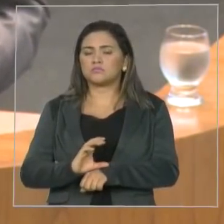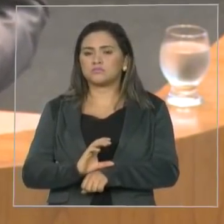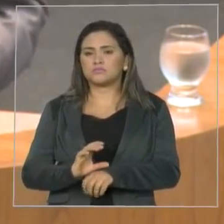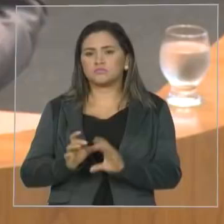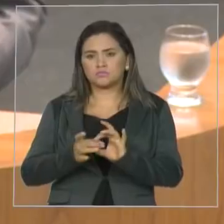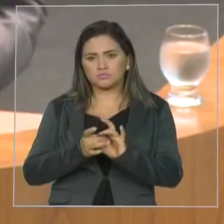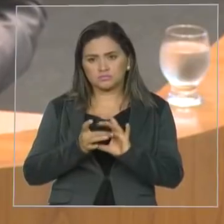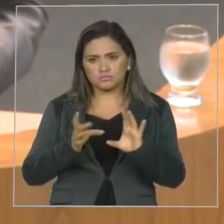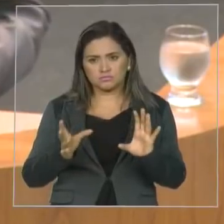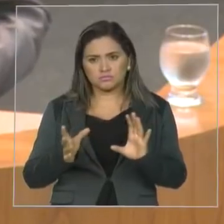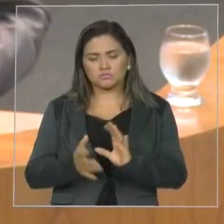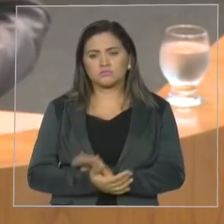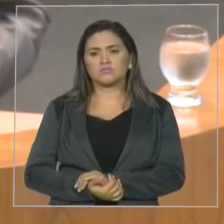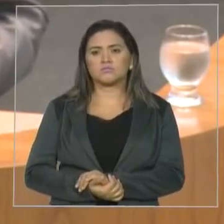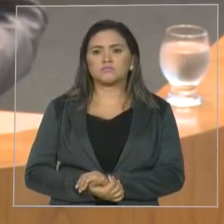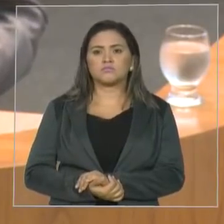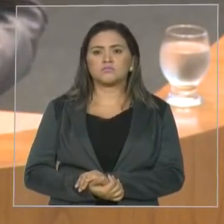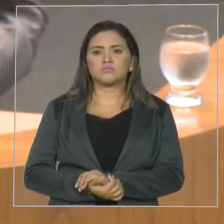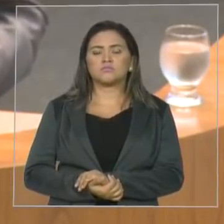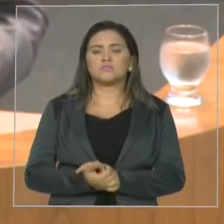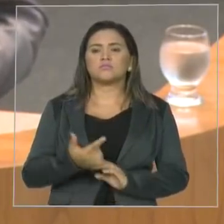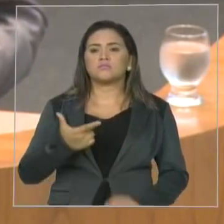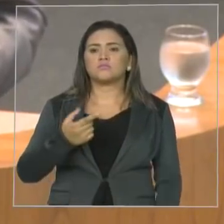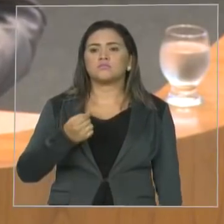da Constituição Federal